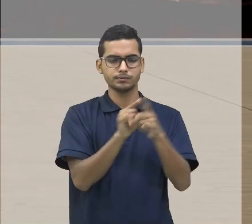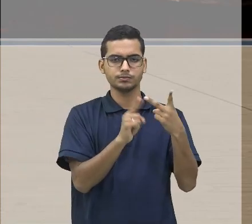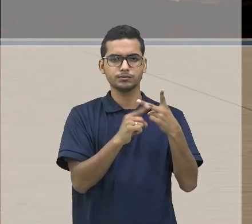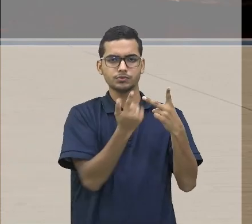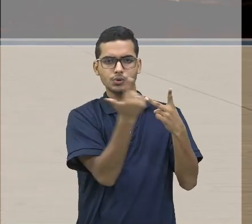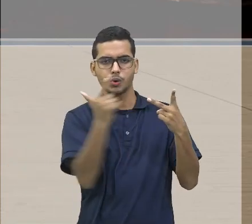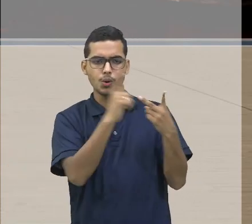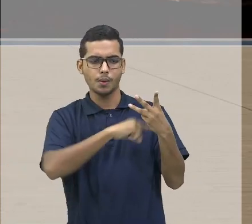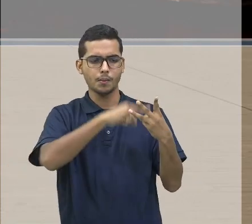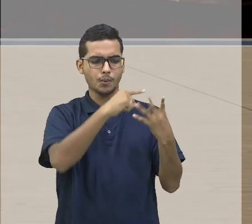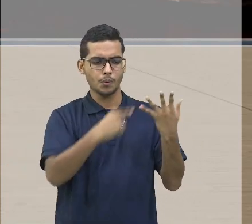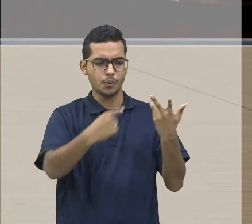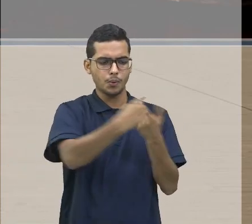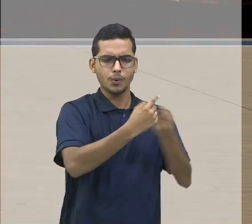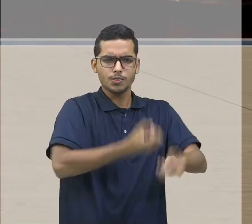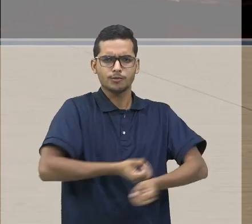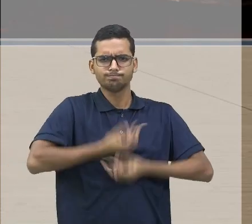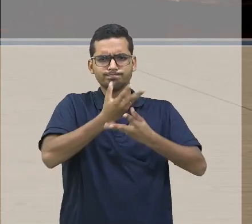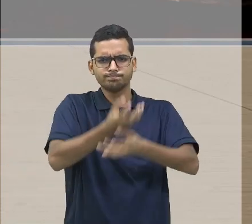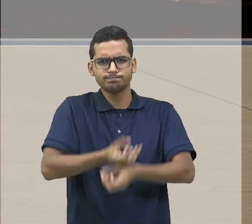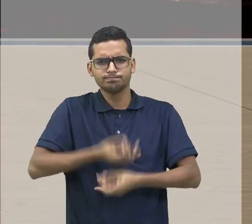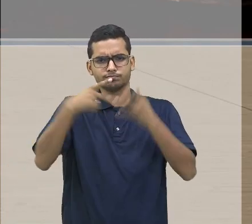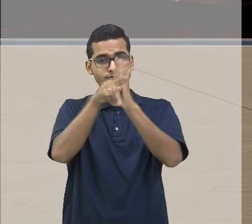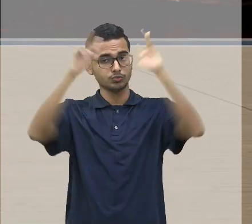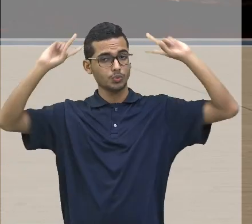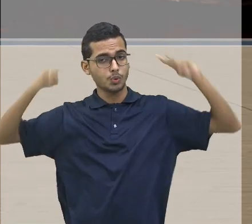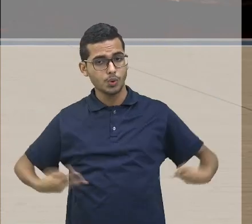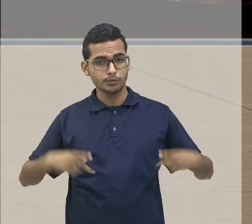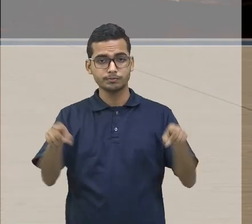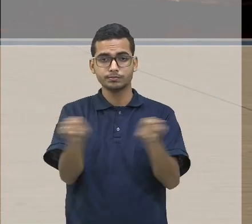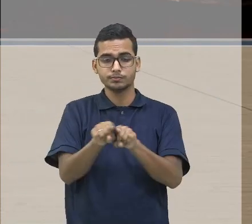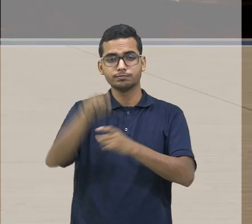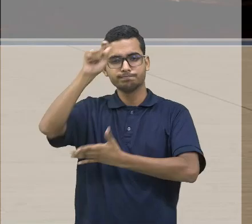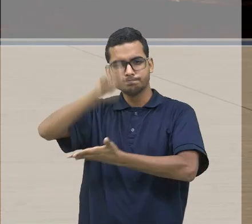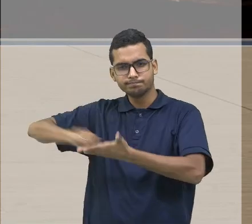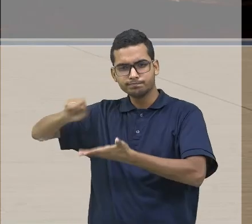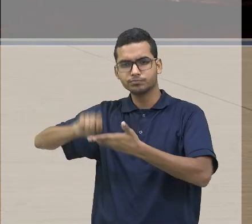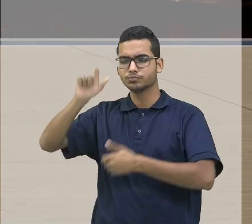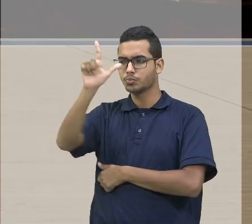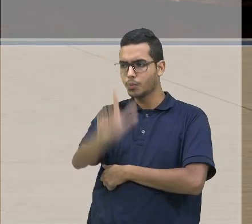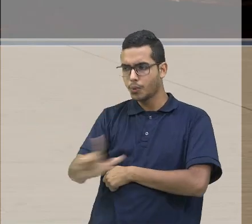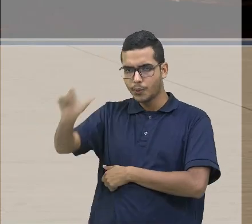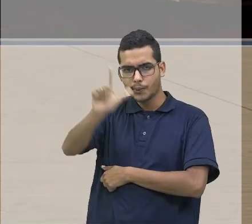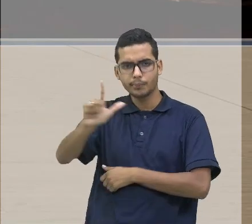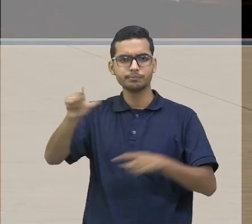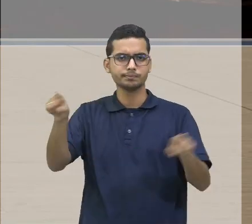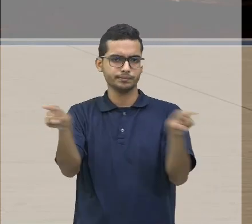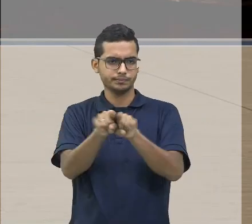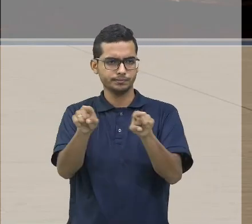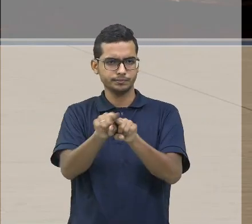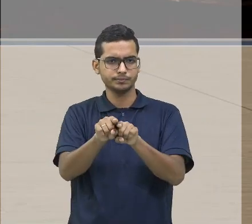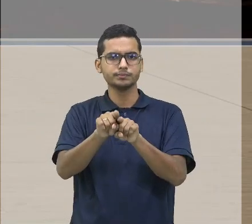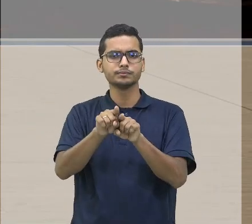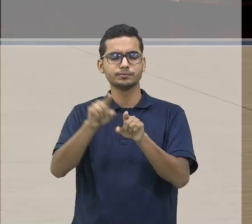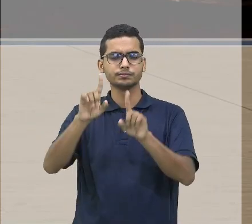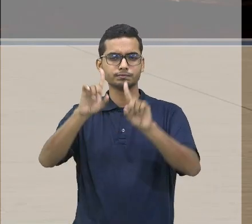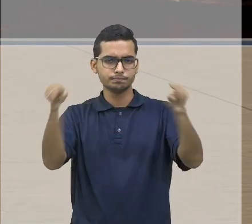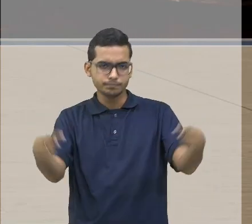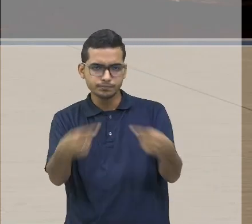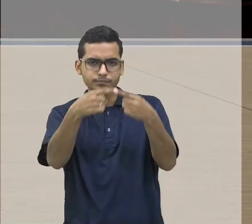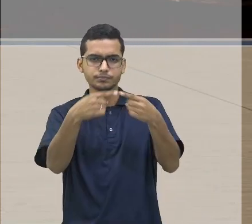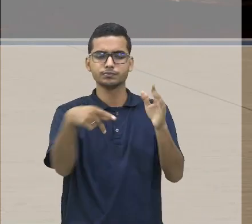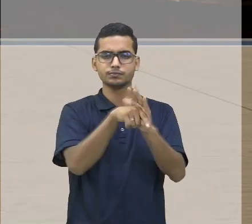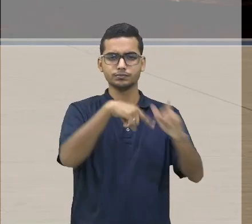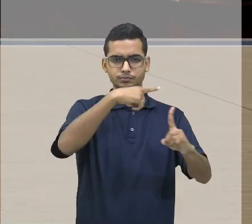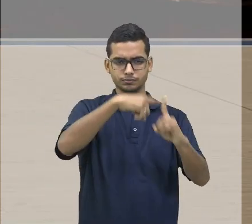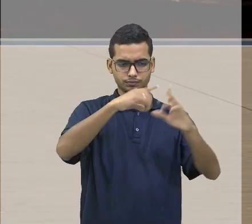de manifestações humanas, como a própria questão da escrita, da literatura, que, como eu disse, estava ligada à